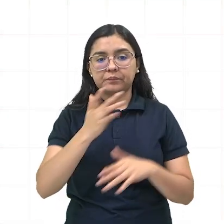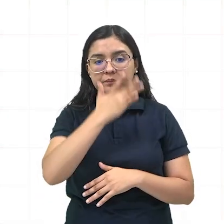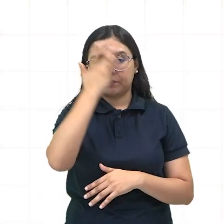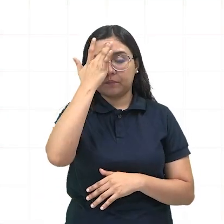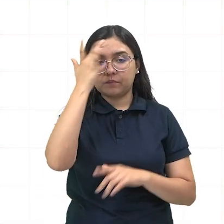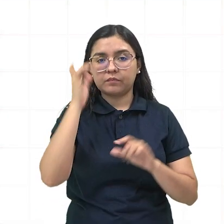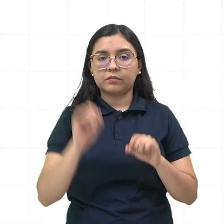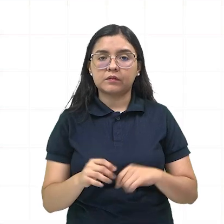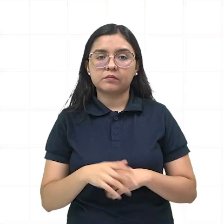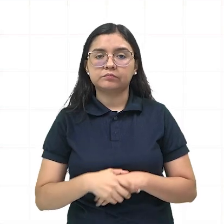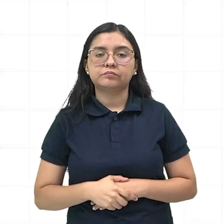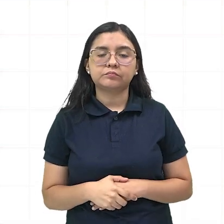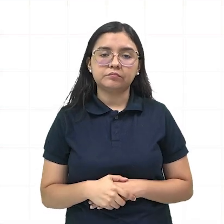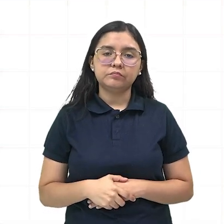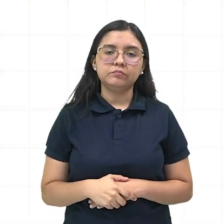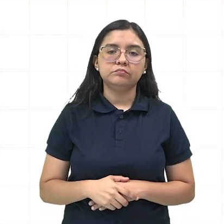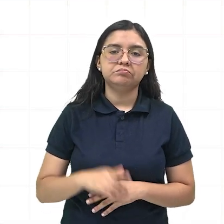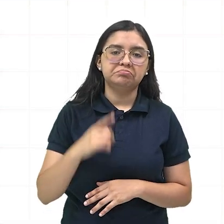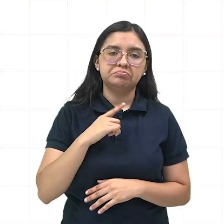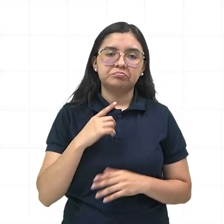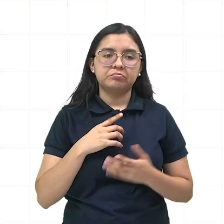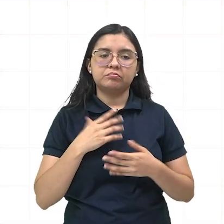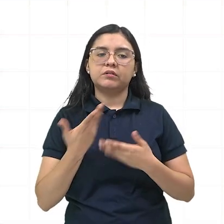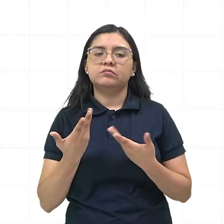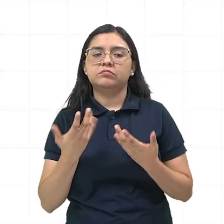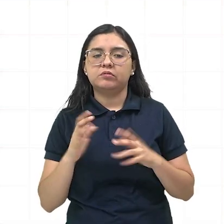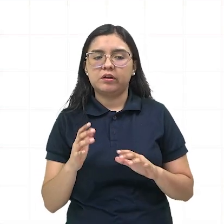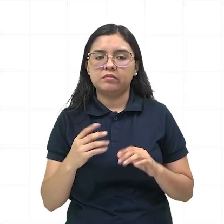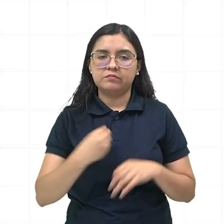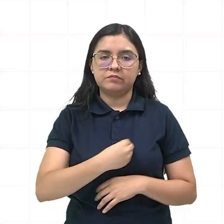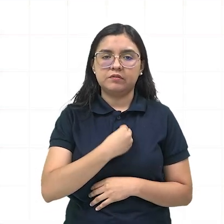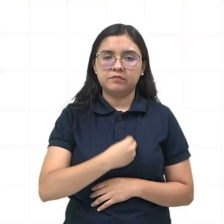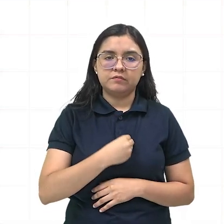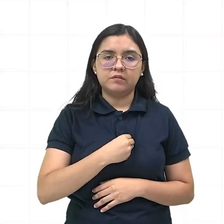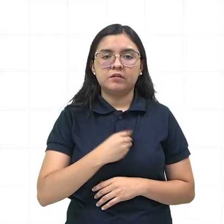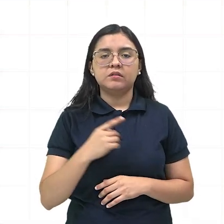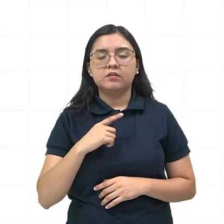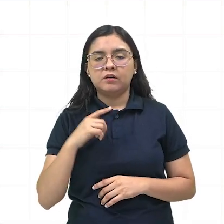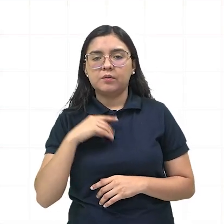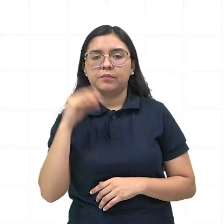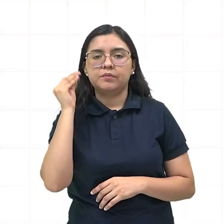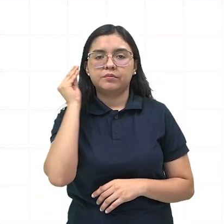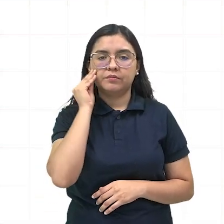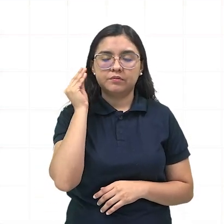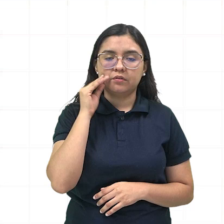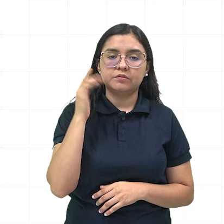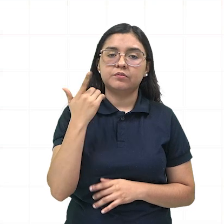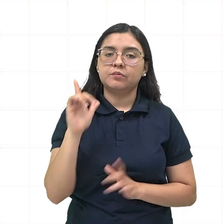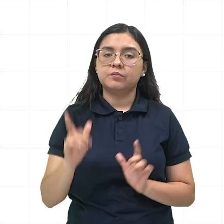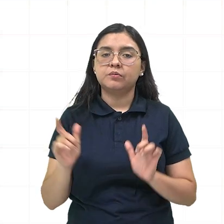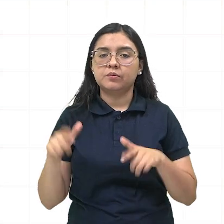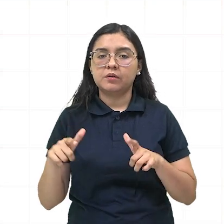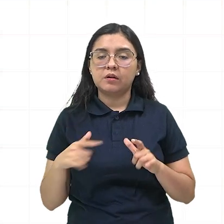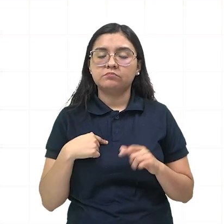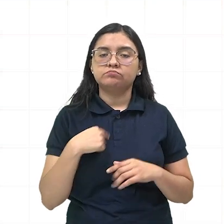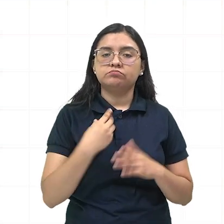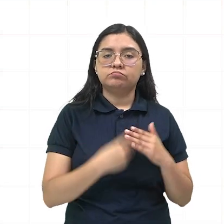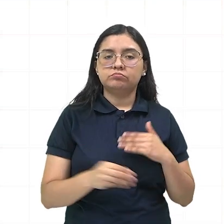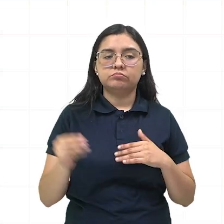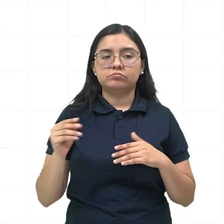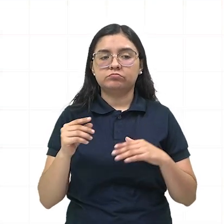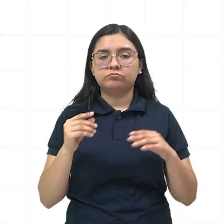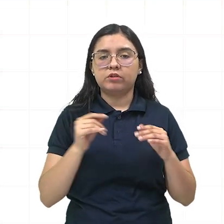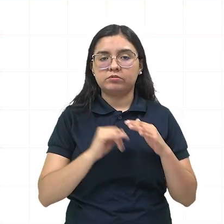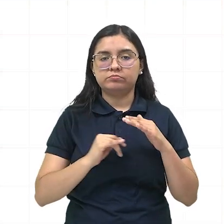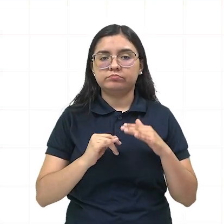deixa o seu país voluntariamente. Ah, não quero mais viver aqui, tem oportunidade de emprego lá em outro lugar, tem uma outra oportunidade lá. Então